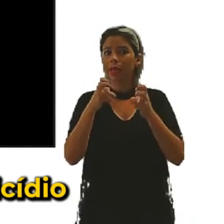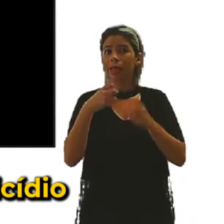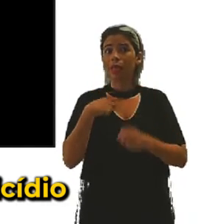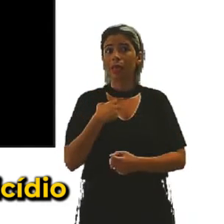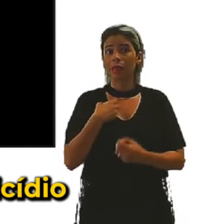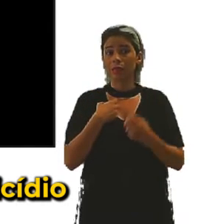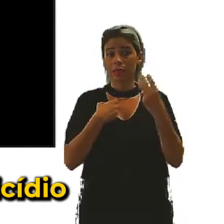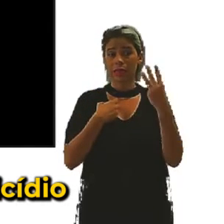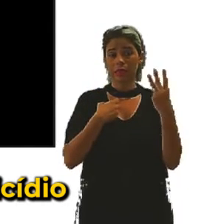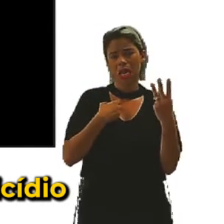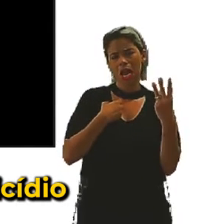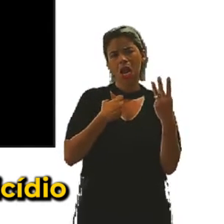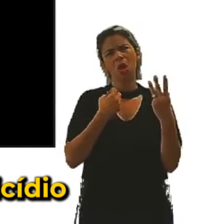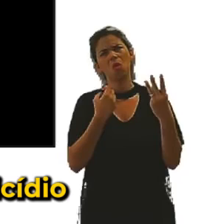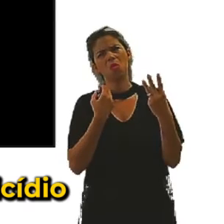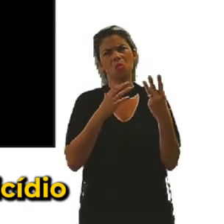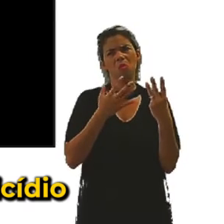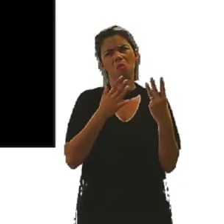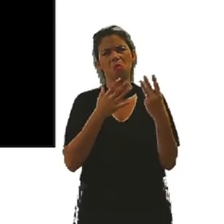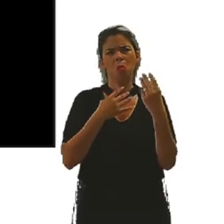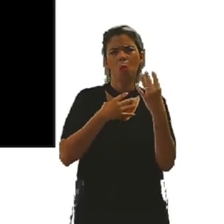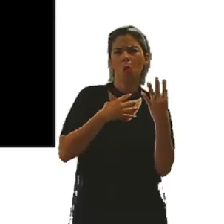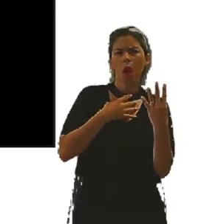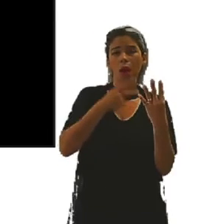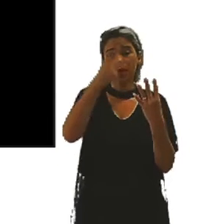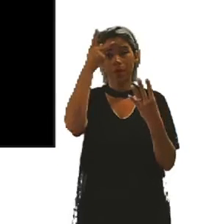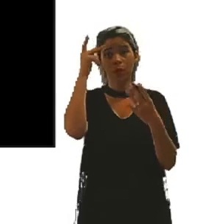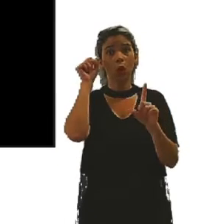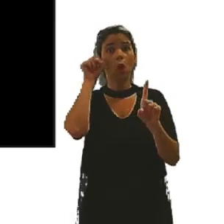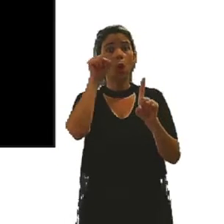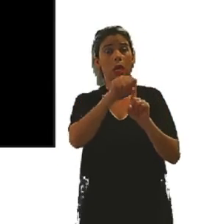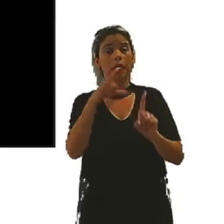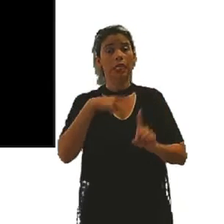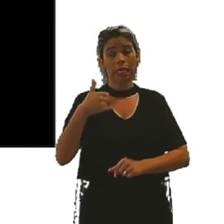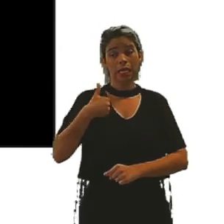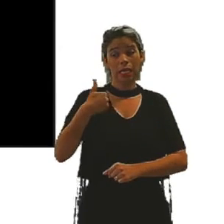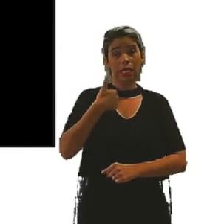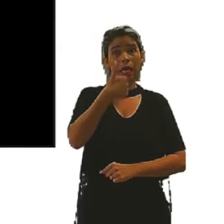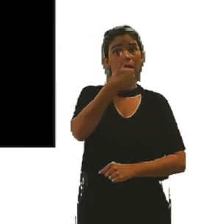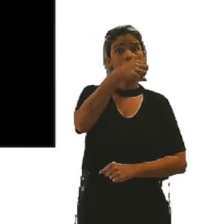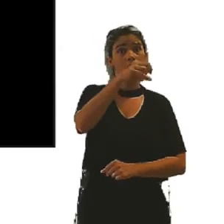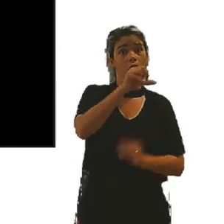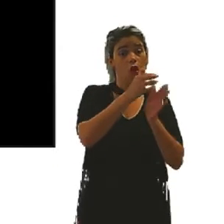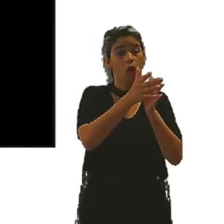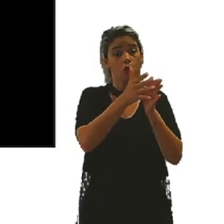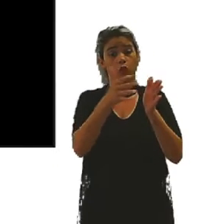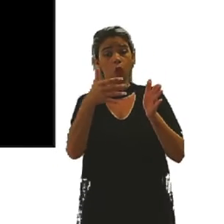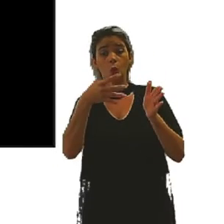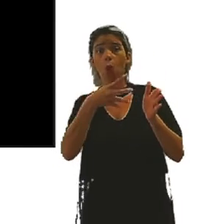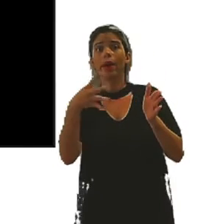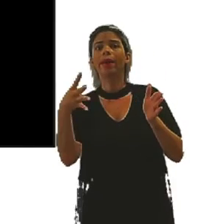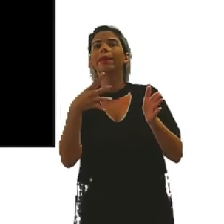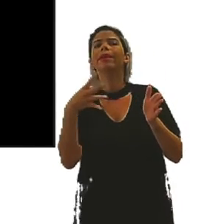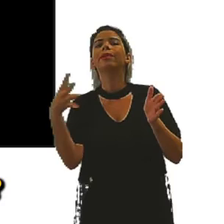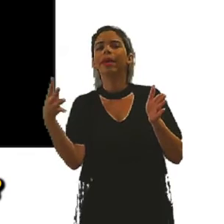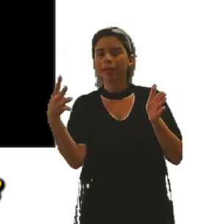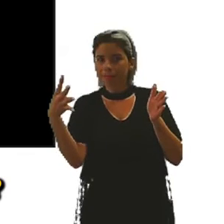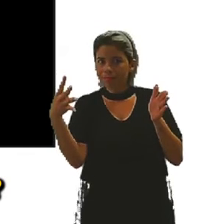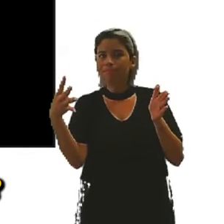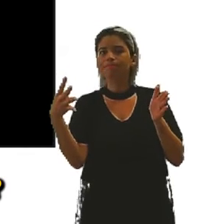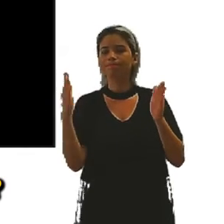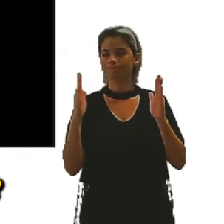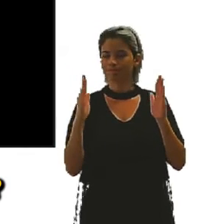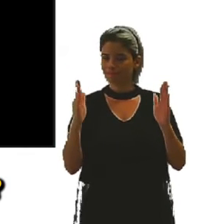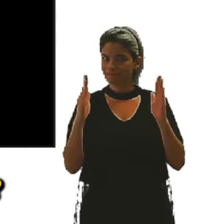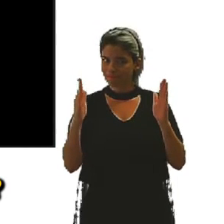3 a 4 vítimas de feminicídio tinham entre 19 e 44 anos.